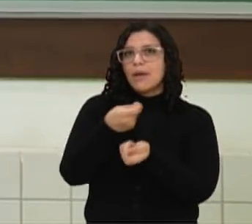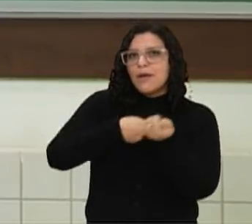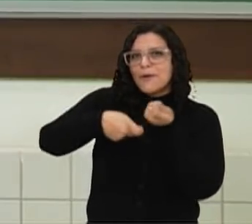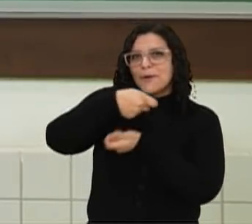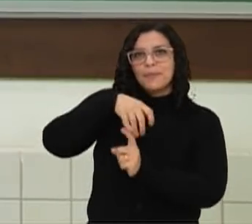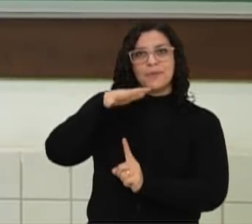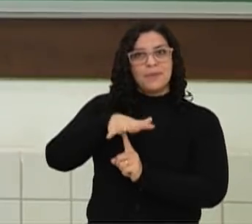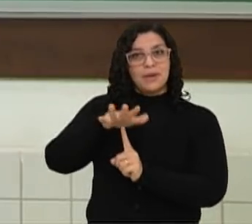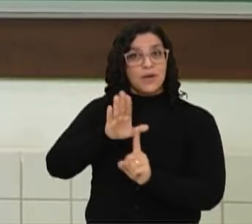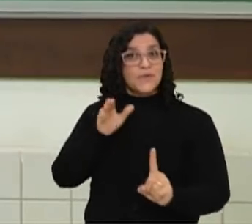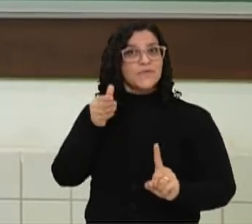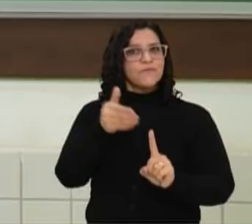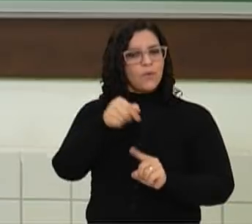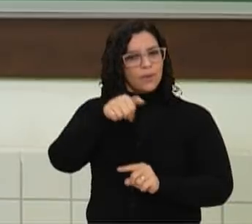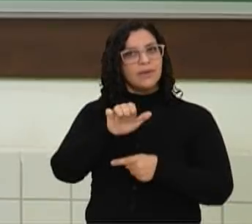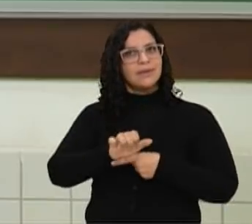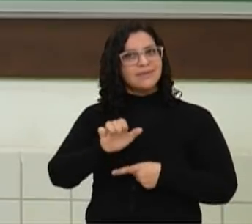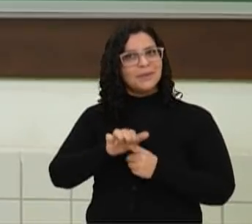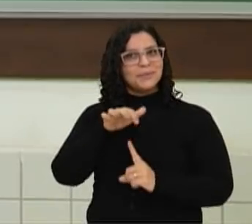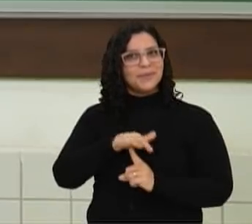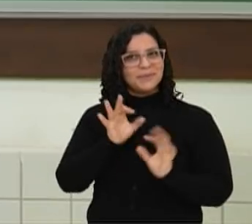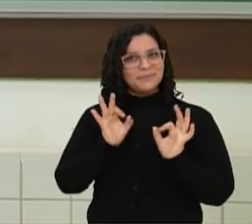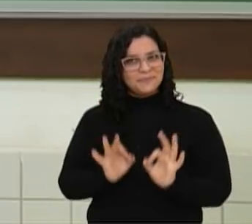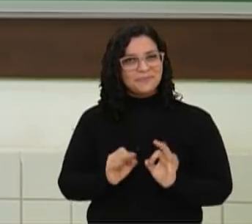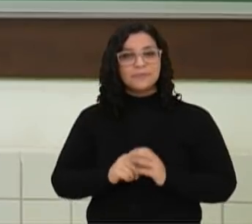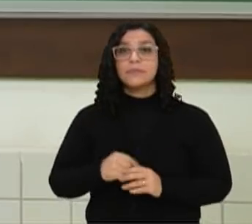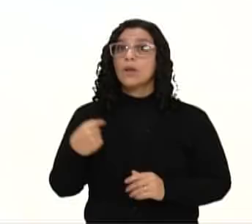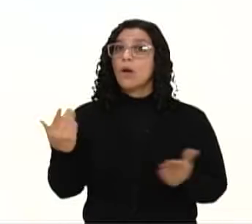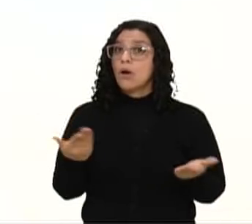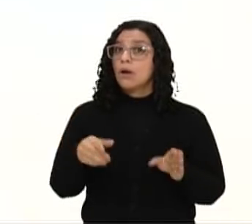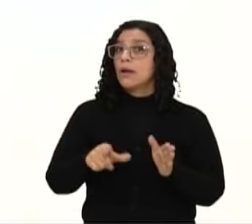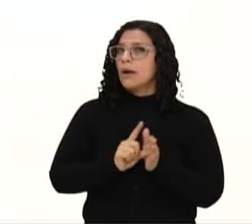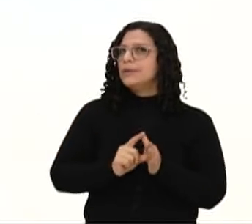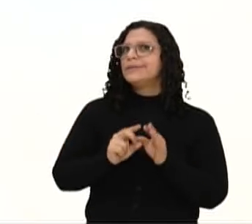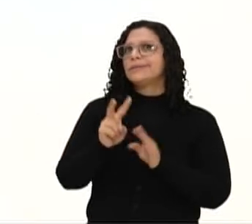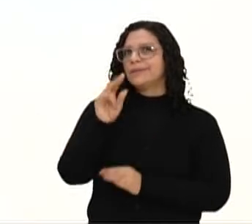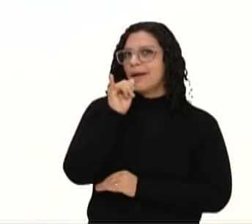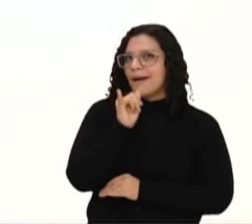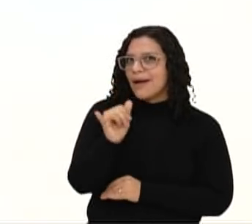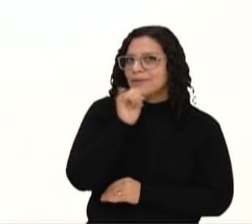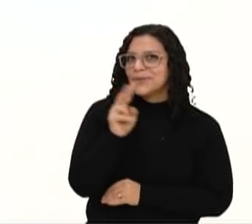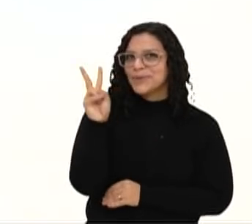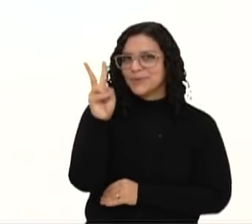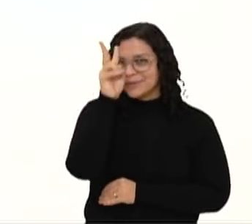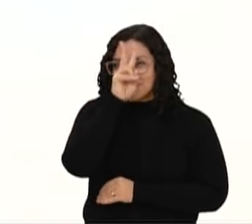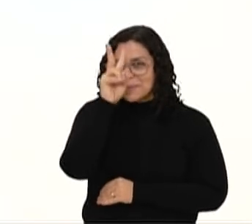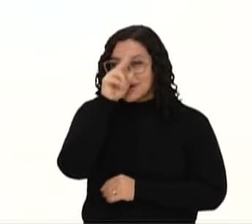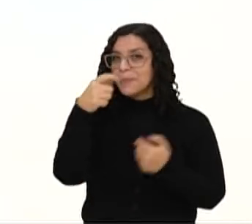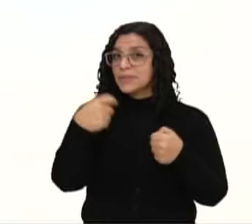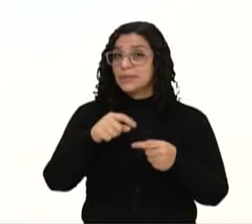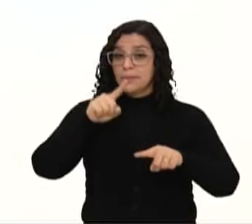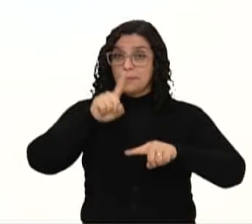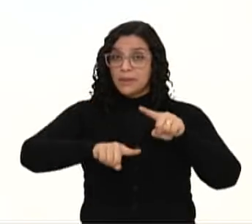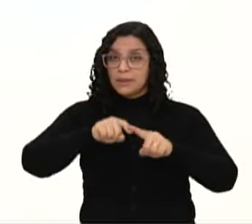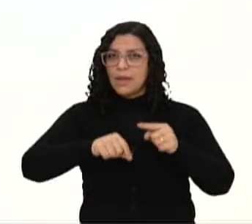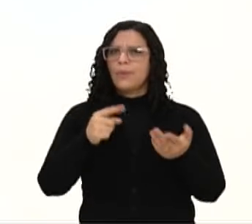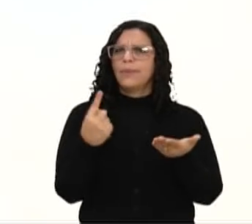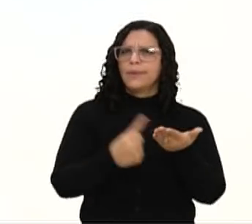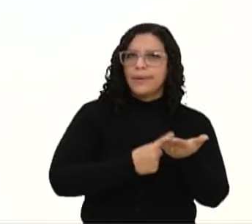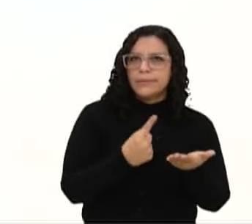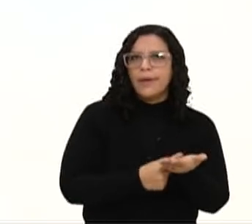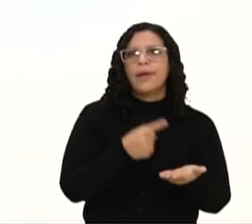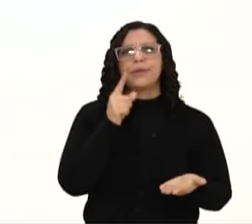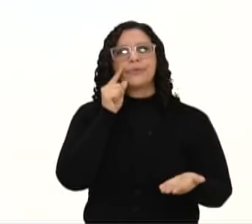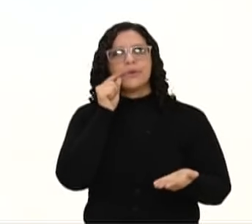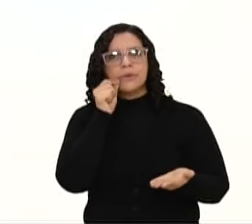econômicas, pensando um pouquinho no nosso estado. Certo? Antes disso, vamos lá aos lembretezinhos. Então, tenham o material aí em mãos para realizar nossa